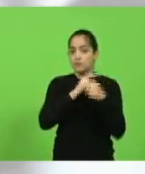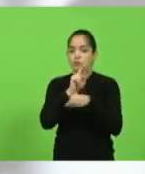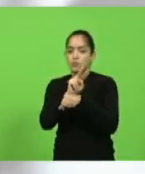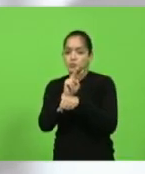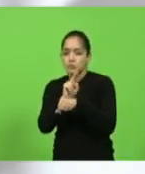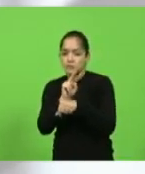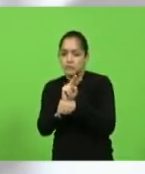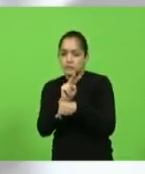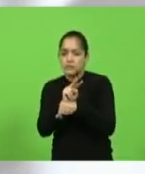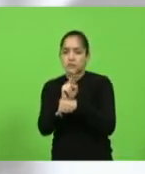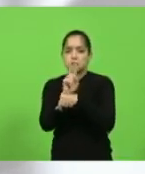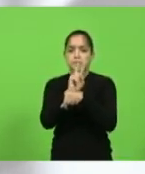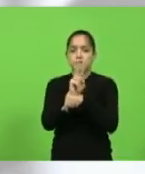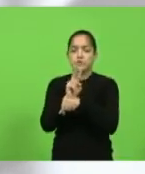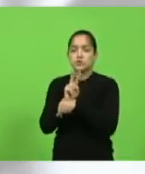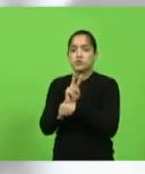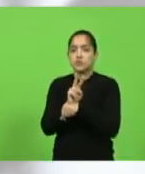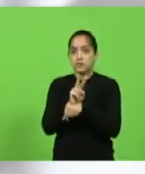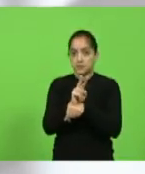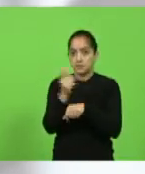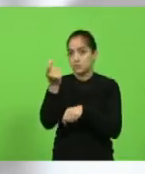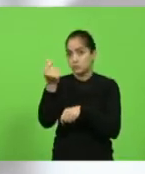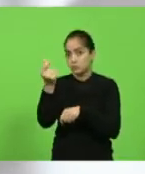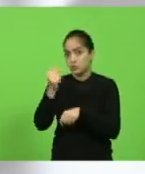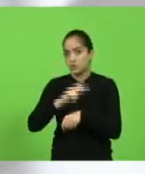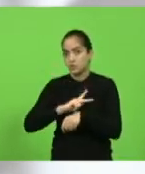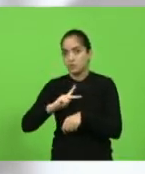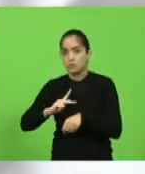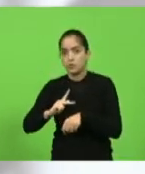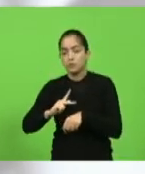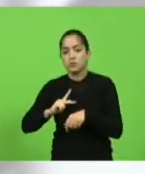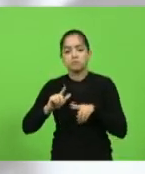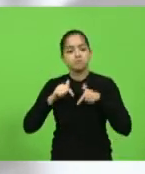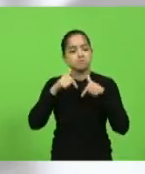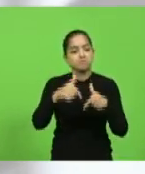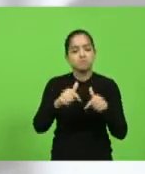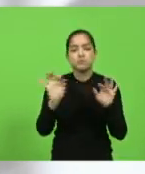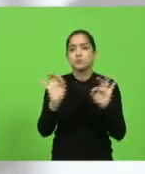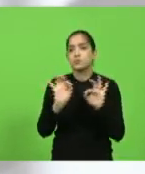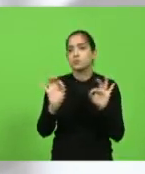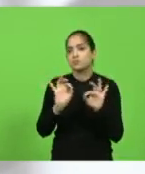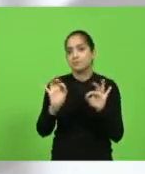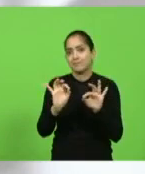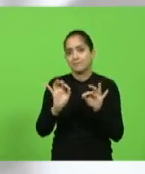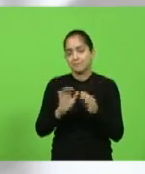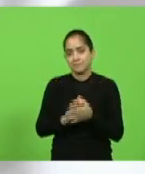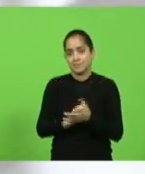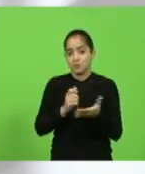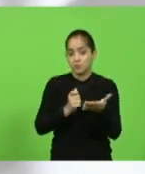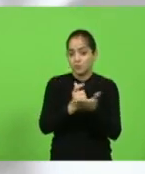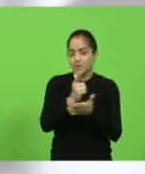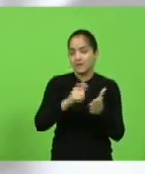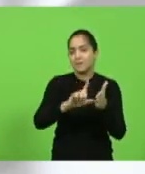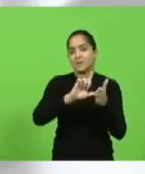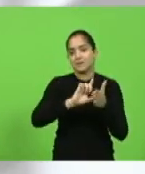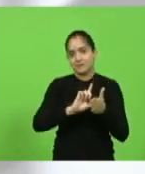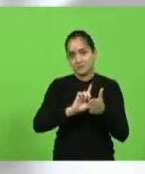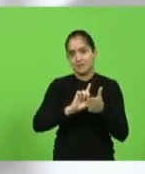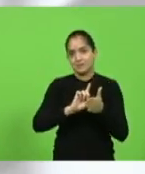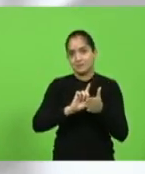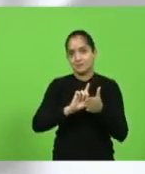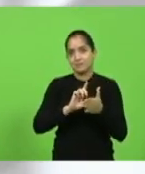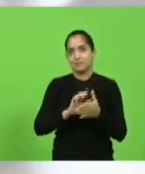proteção, vigilância das finanças públicas, não atuou para obstruir a ilegalidade do pagamento antecipado e sem as